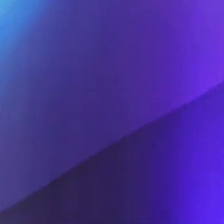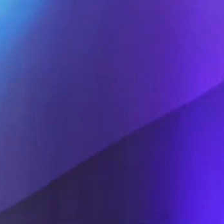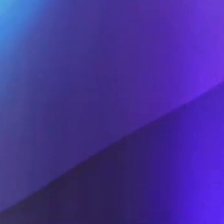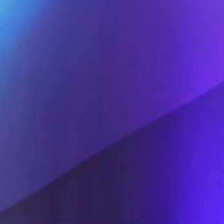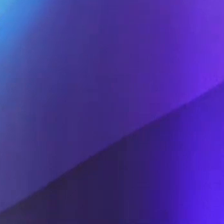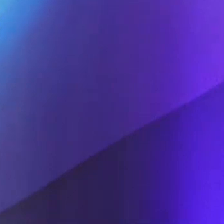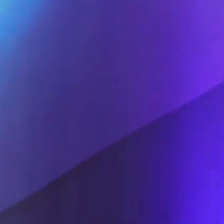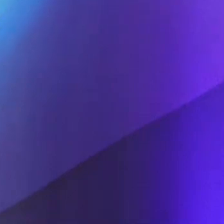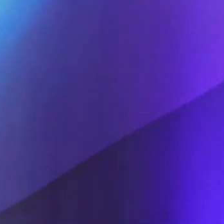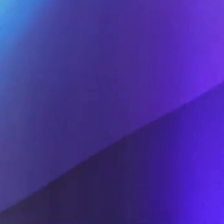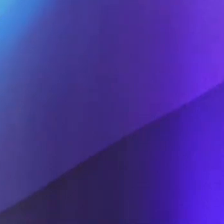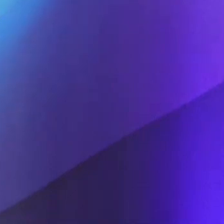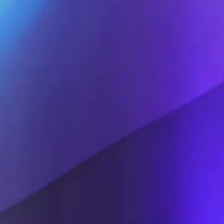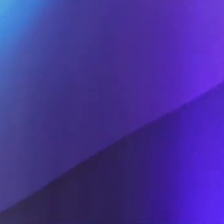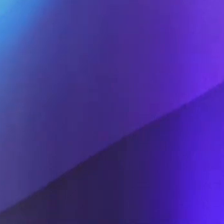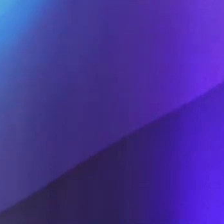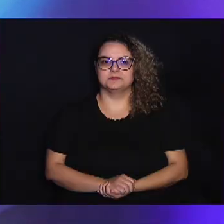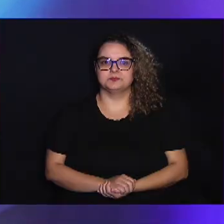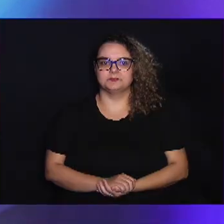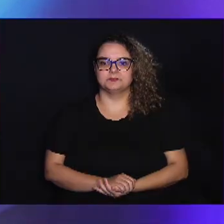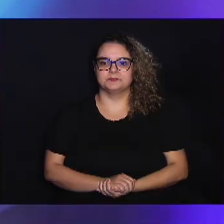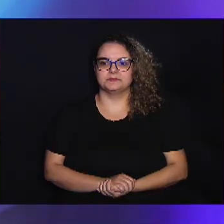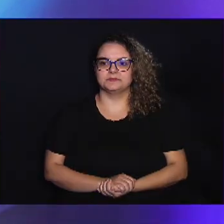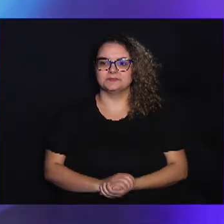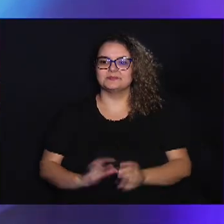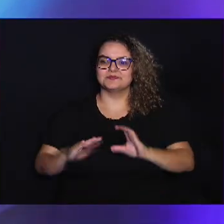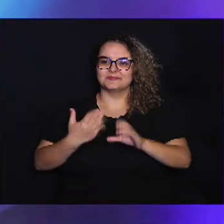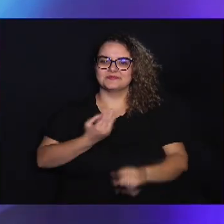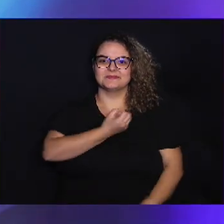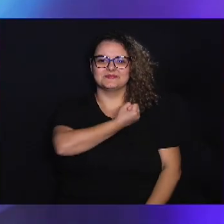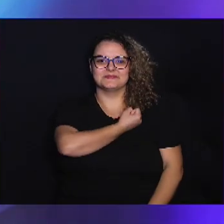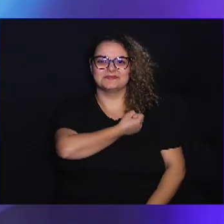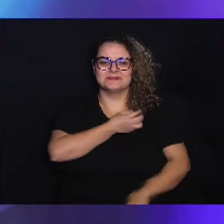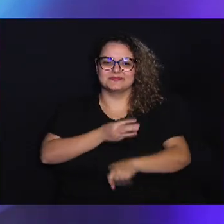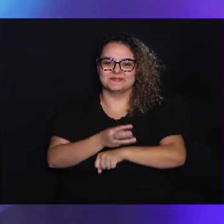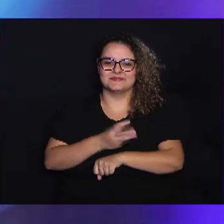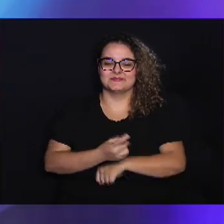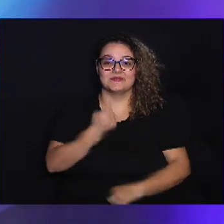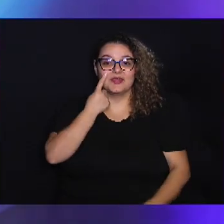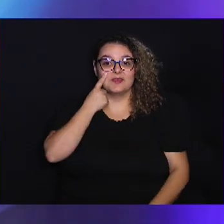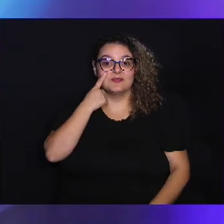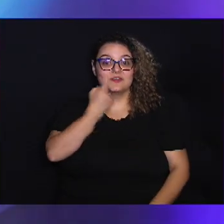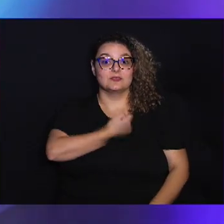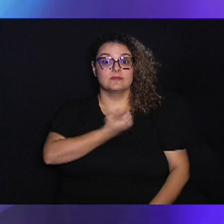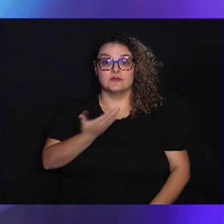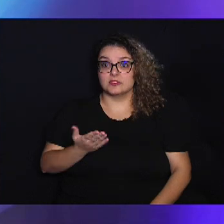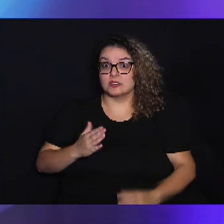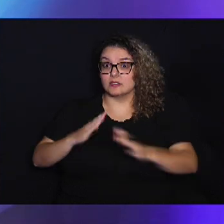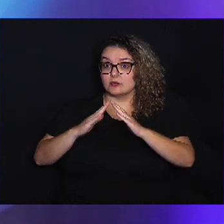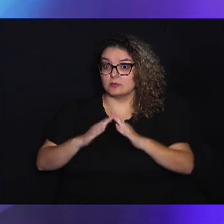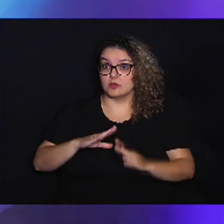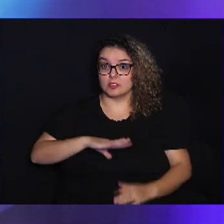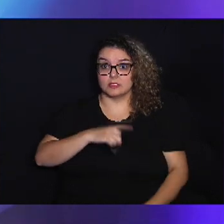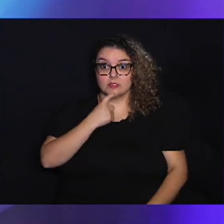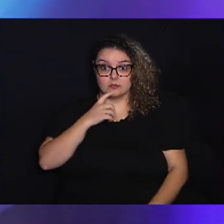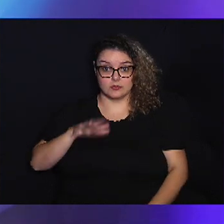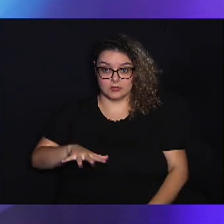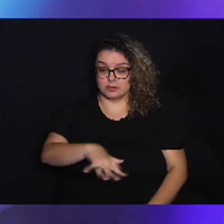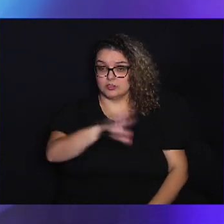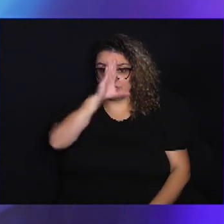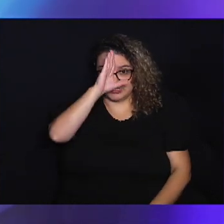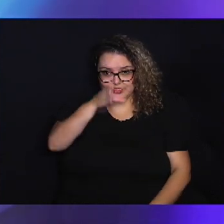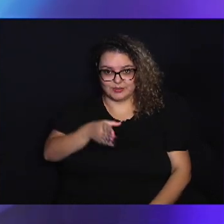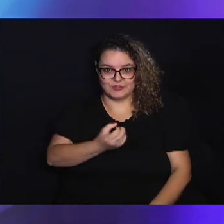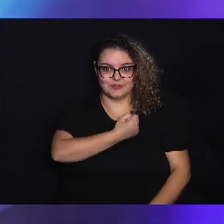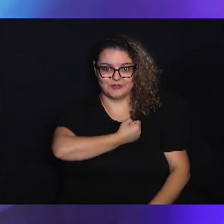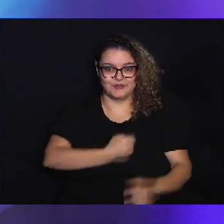Mande a sua mensagem para o número do nosso WhatsApp. 19 é o nosso DDD. Para você que é de Campinas e região, pode ir